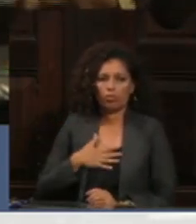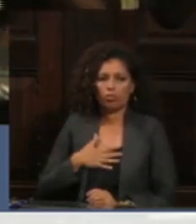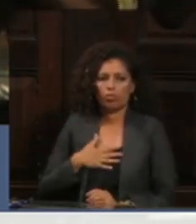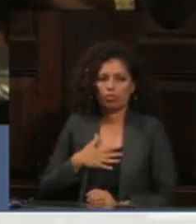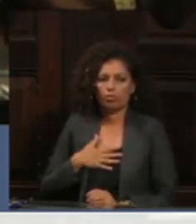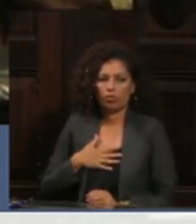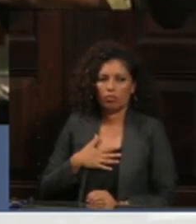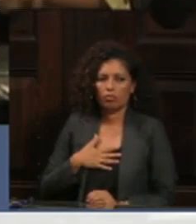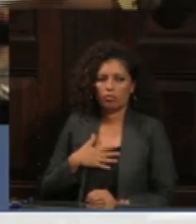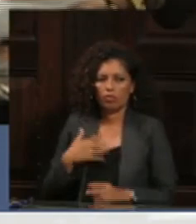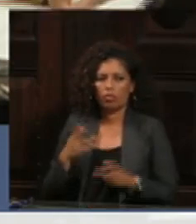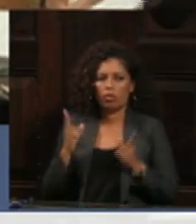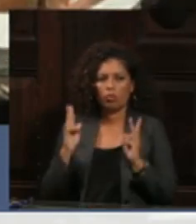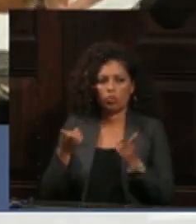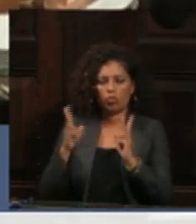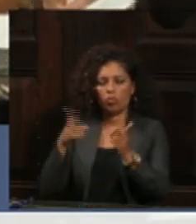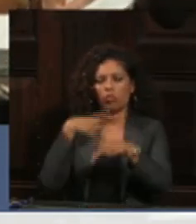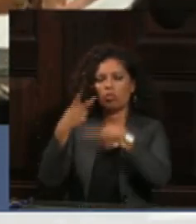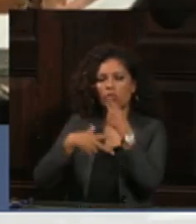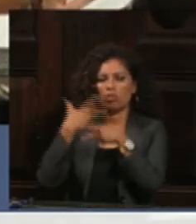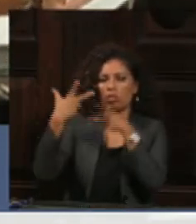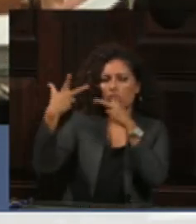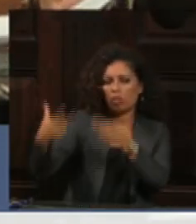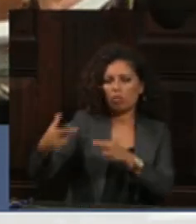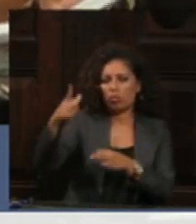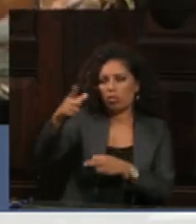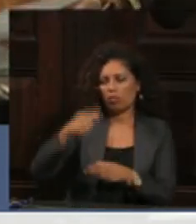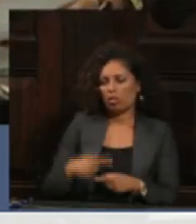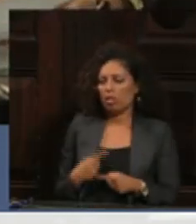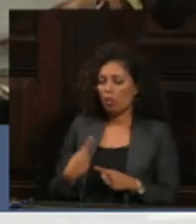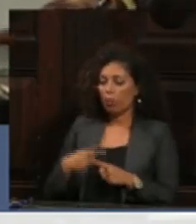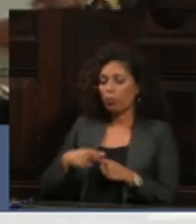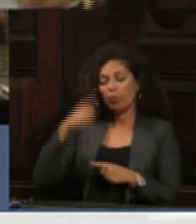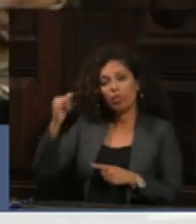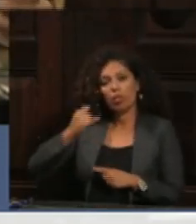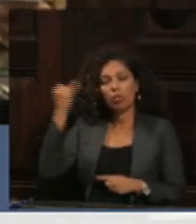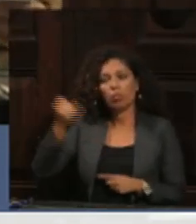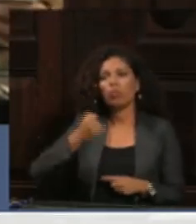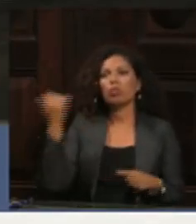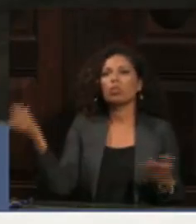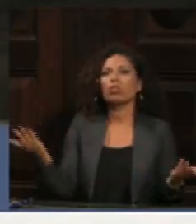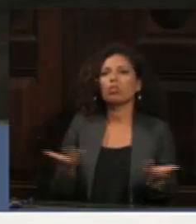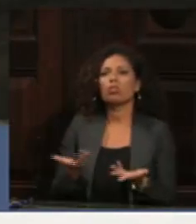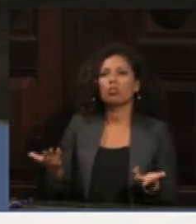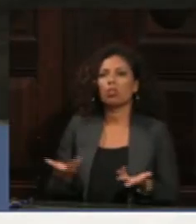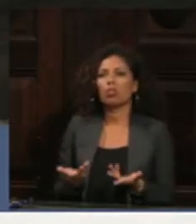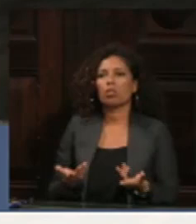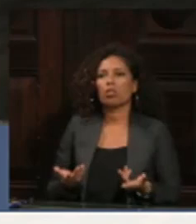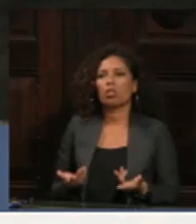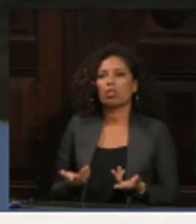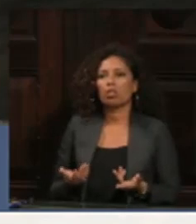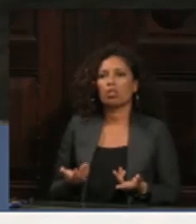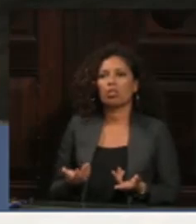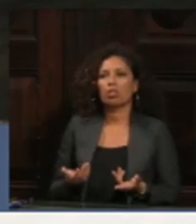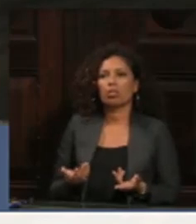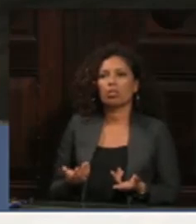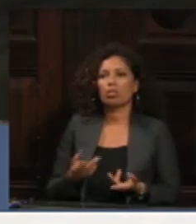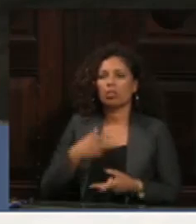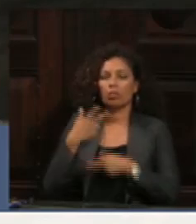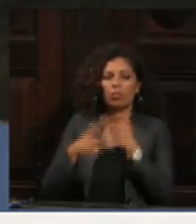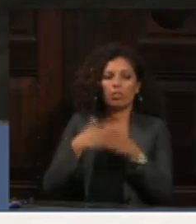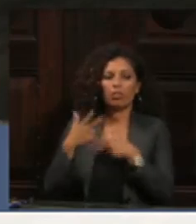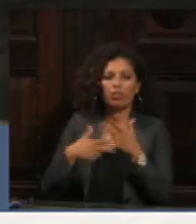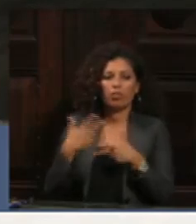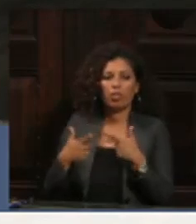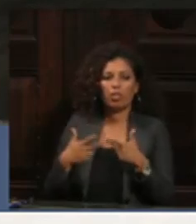e ratifico toda a sua fala. Muito importante nesse momento, uma fala emocionada.